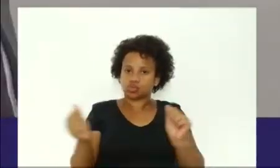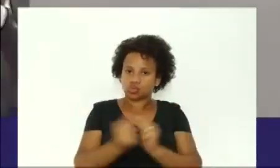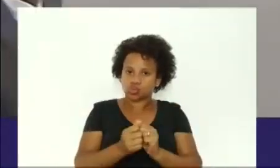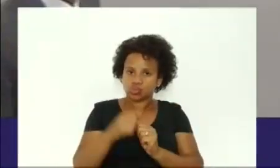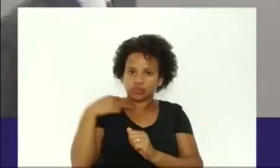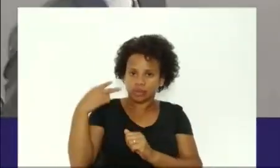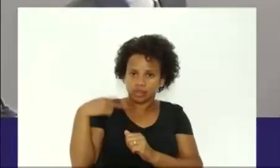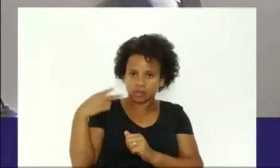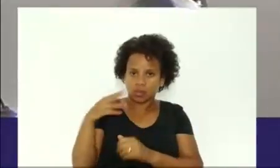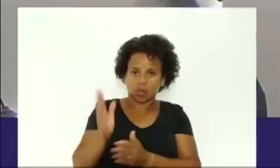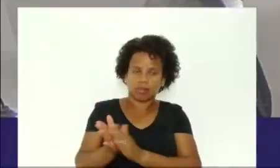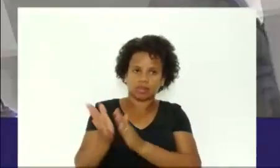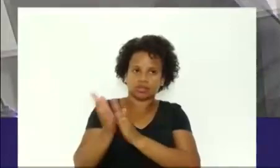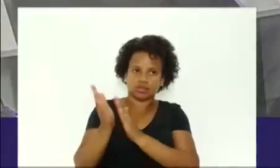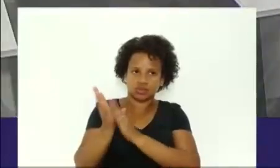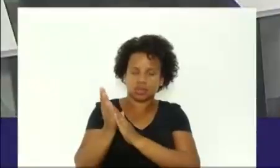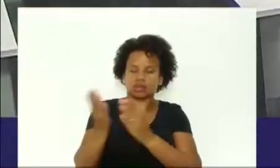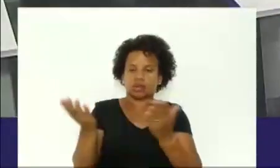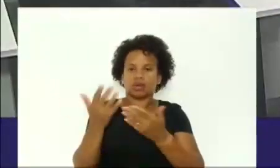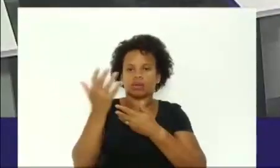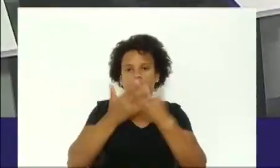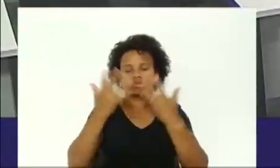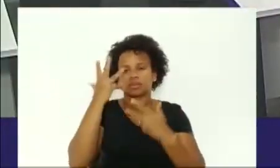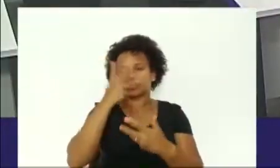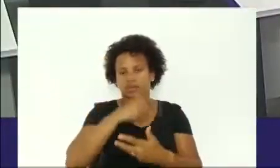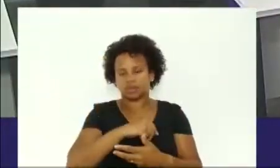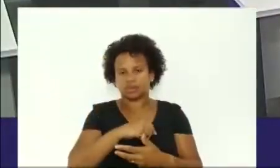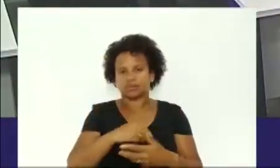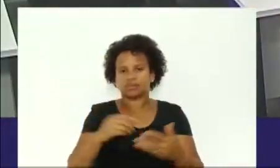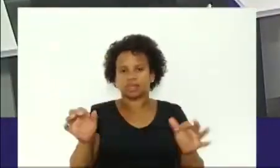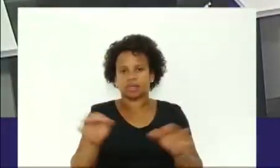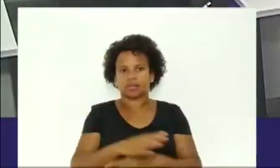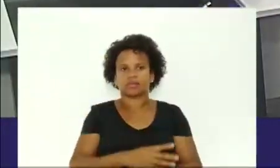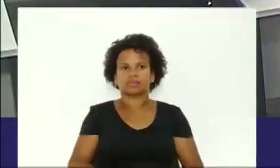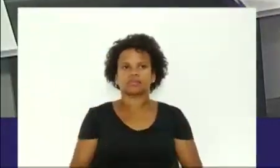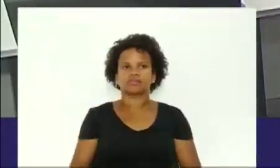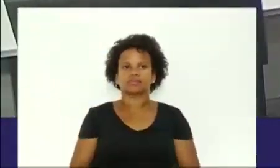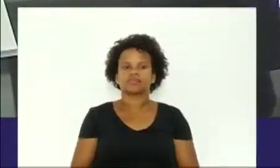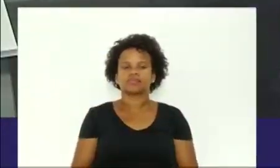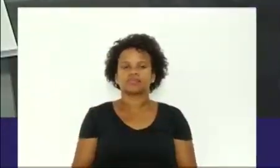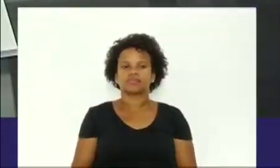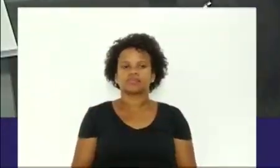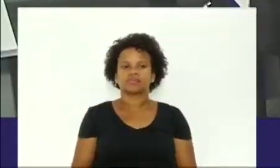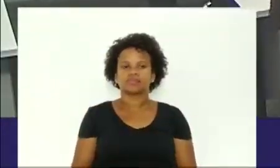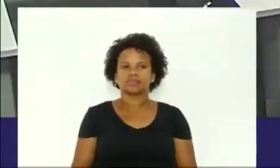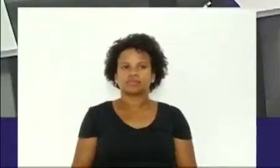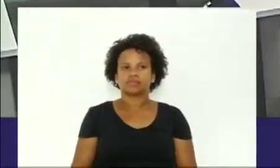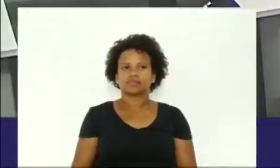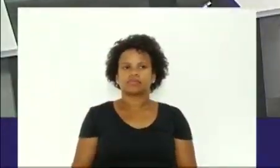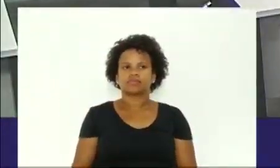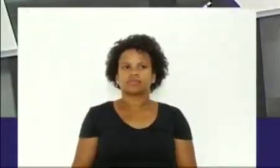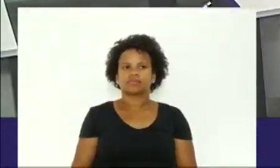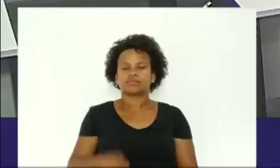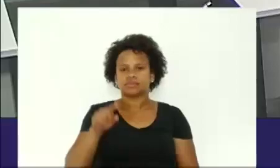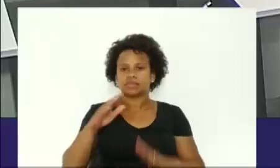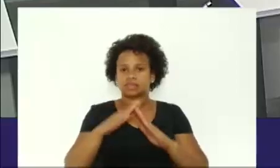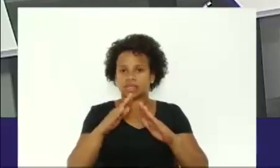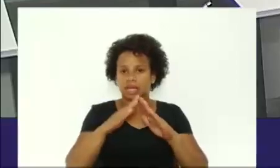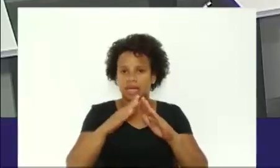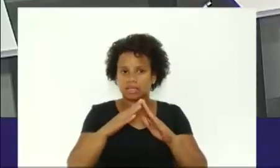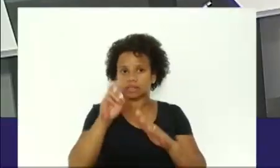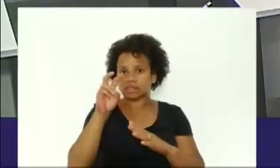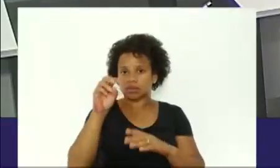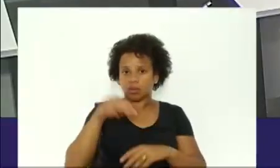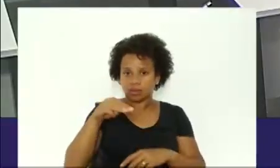Doug, por favor, uma música bem bonita para todos nós encerrarmos. Você que está em casa, daqui 5 minutos, sessão ordinária